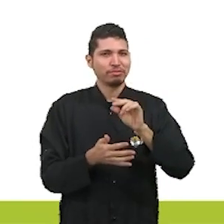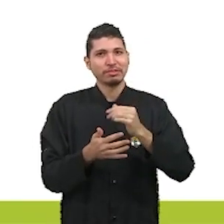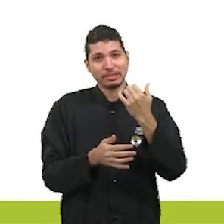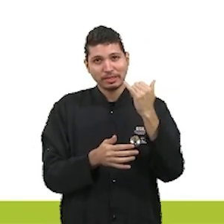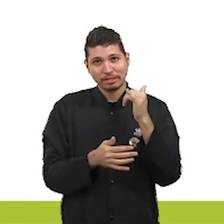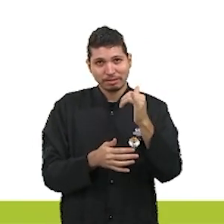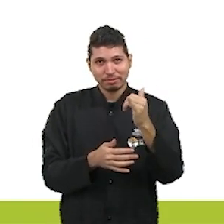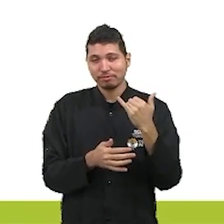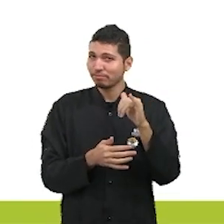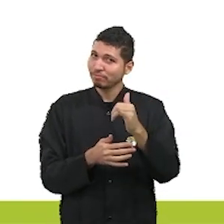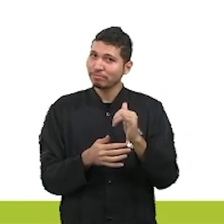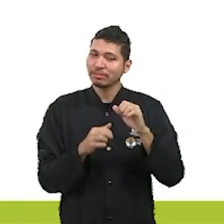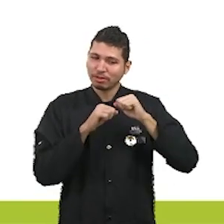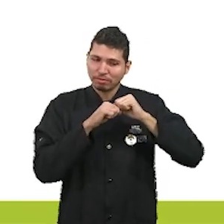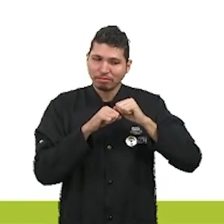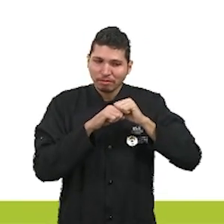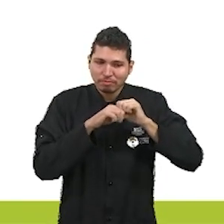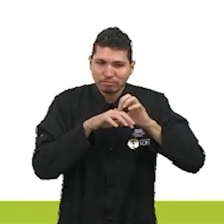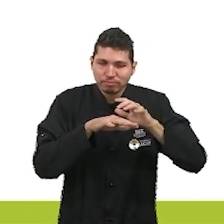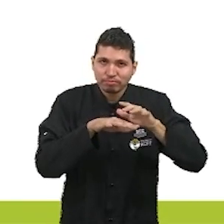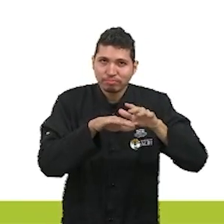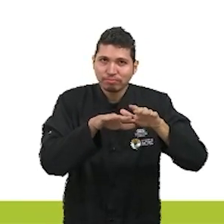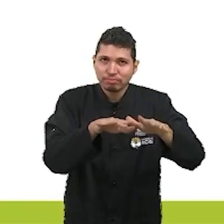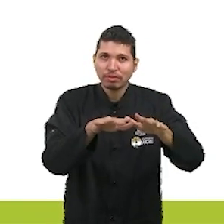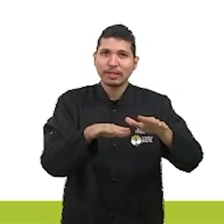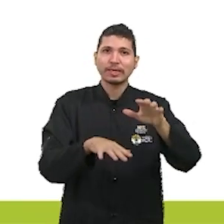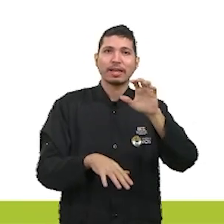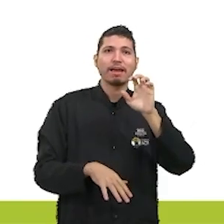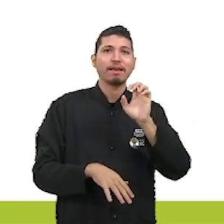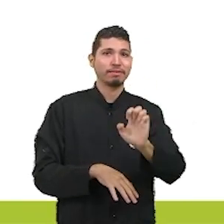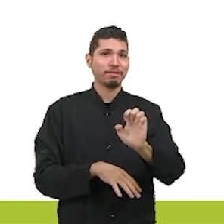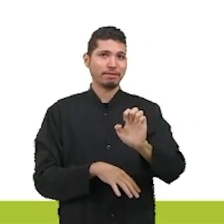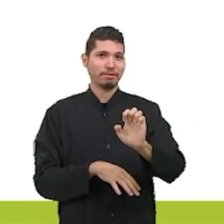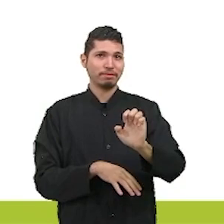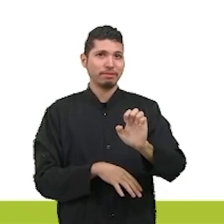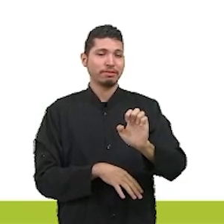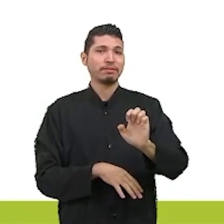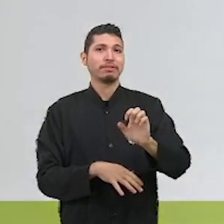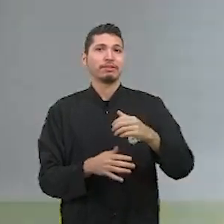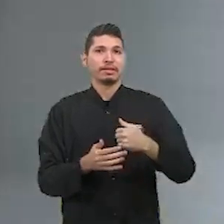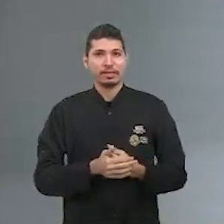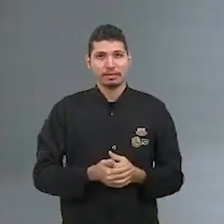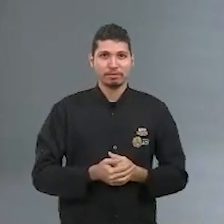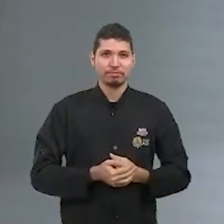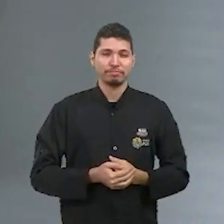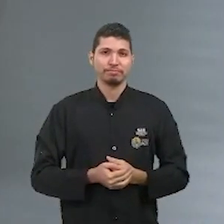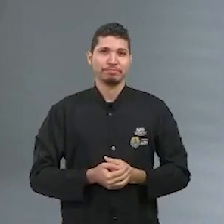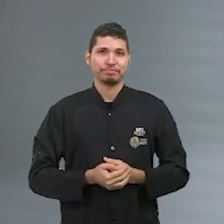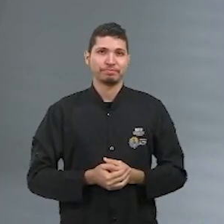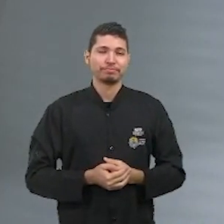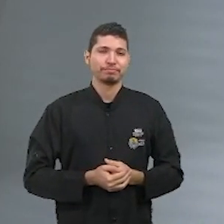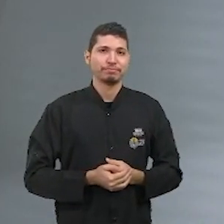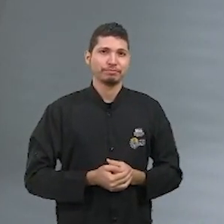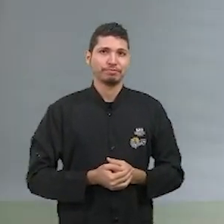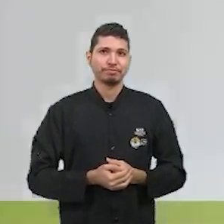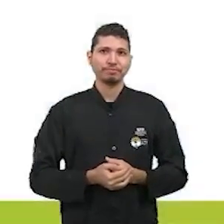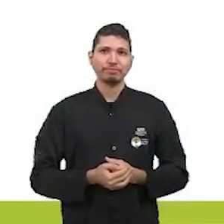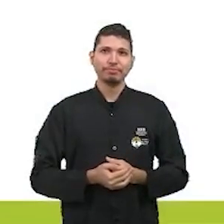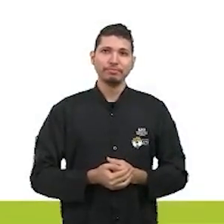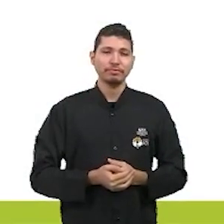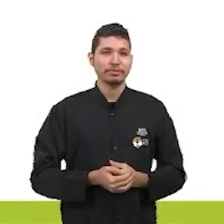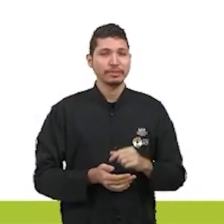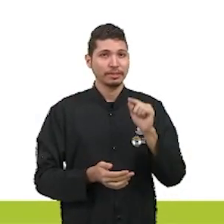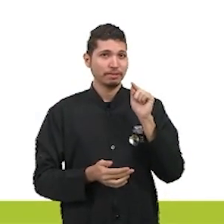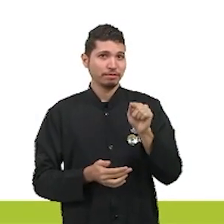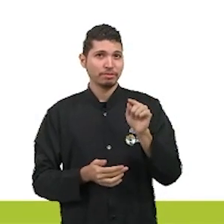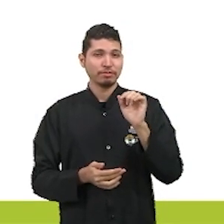energia aí, né, que a FEM vem trazendo, né, que essa pilha, enfim, essa bateria vem trazendo aí para o circuito, tá? E aí, vezes o meu